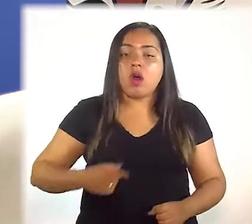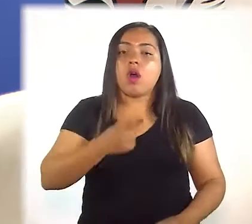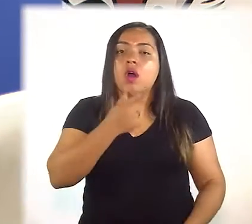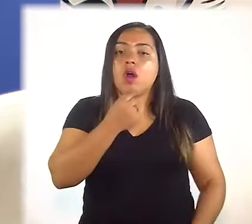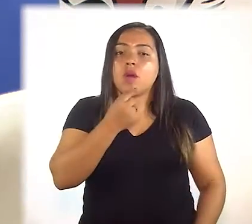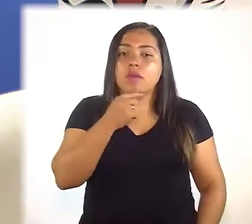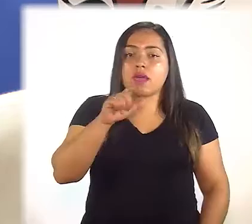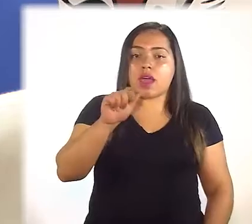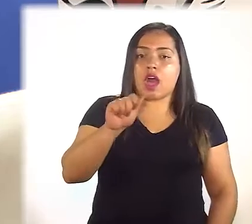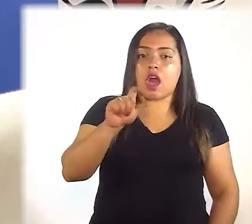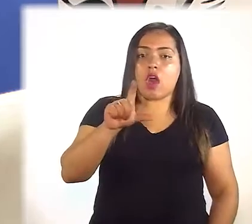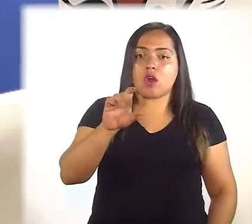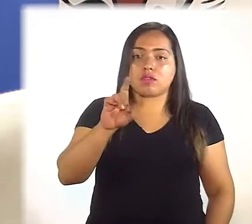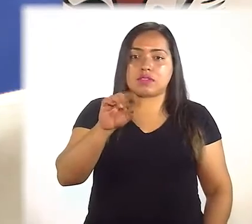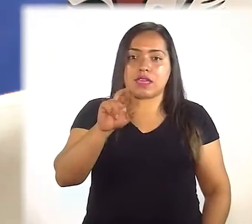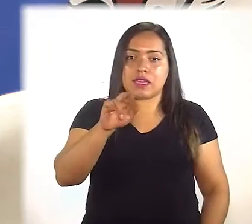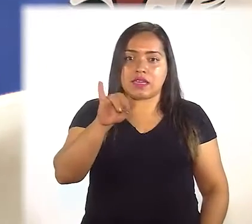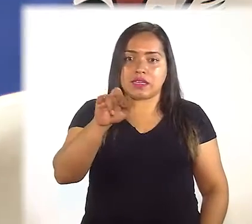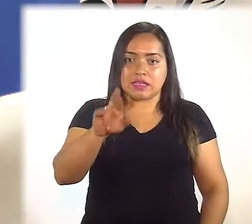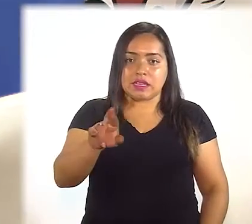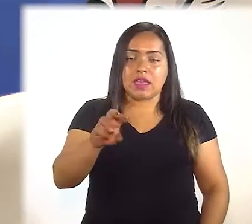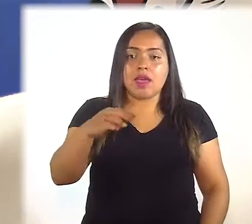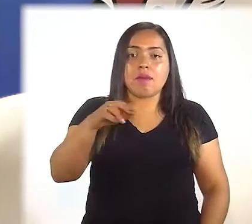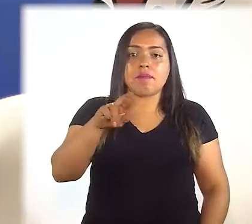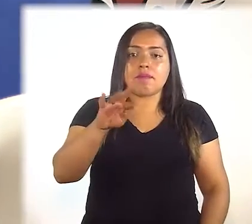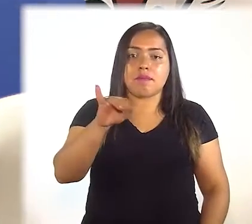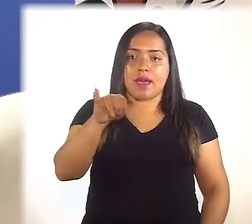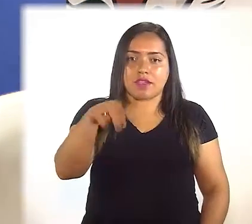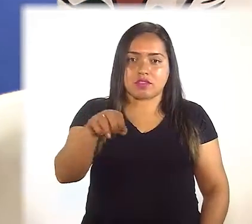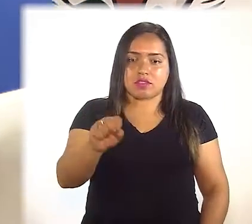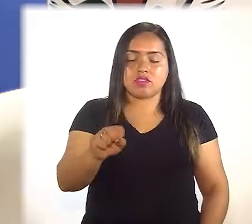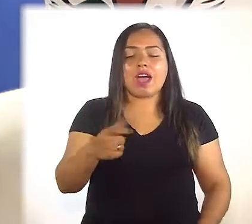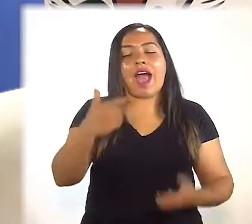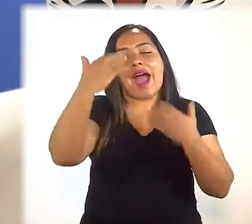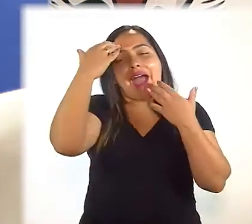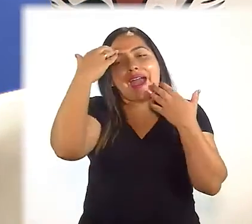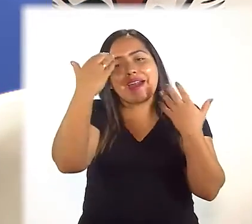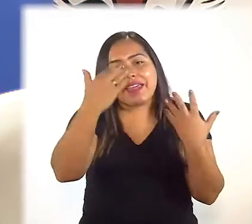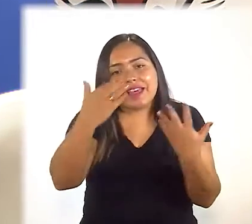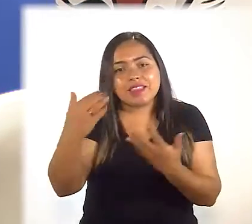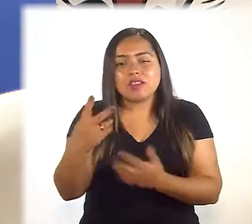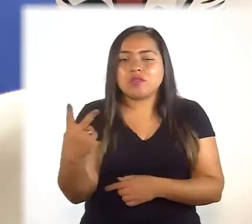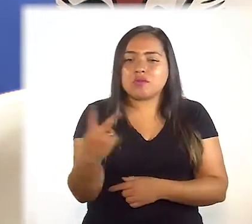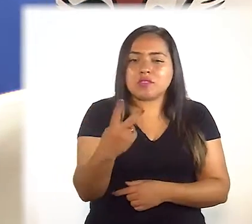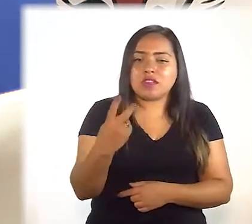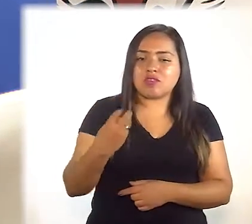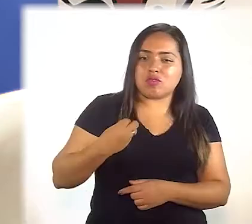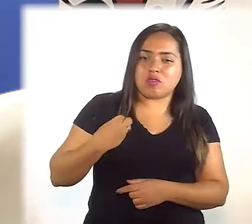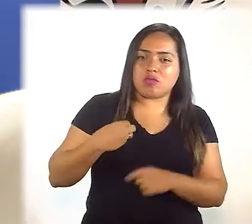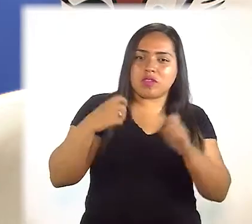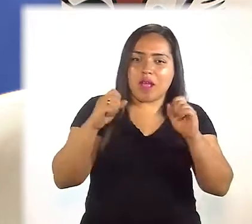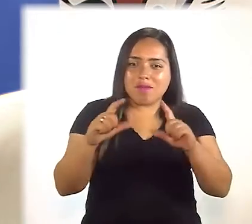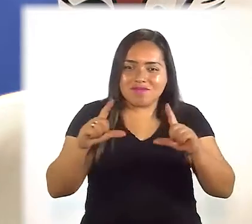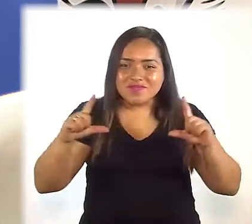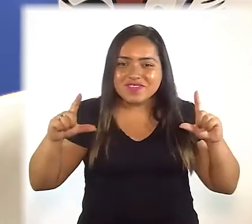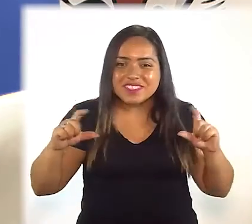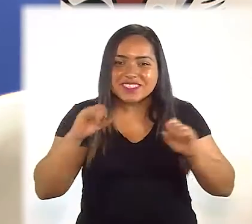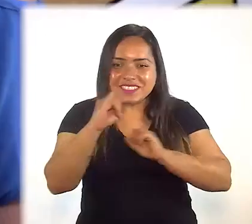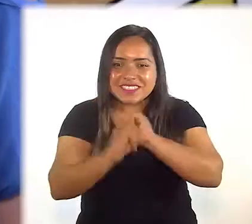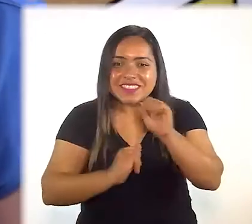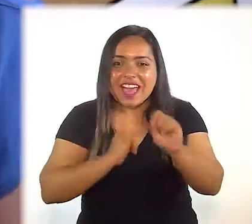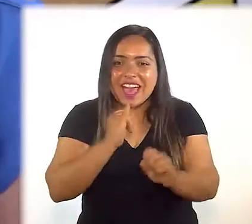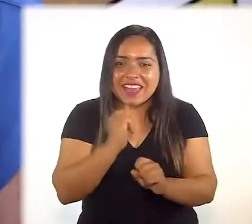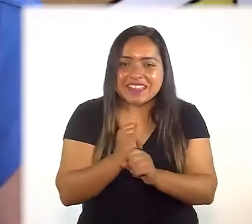agradeço imensamente a presença virtual de vocês aqui no programa Toda Mulher para falar de um